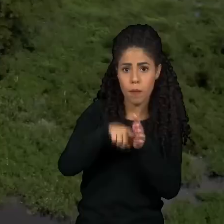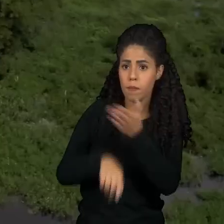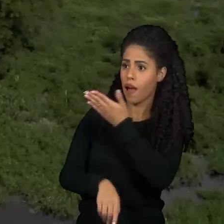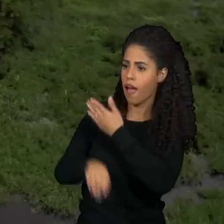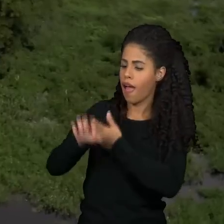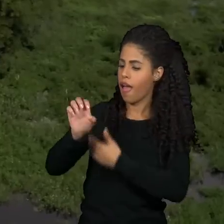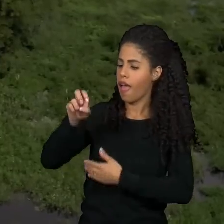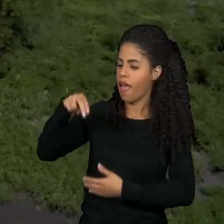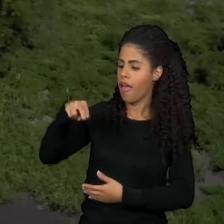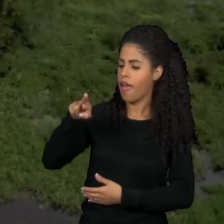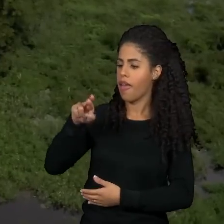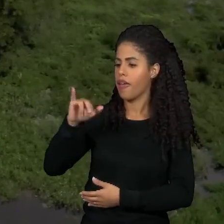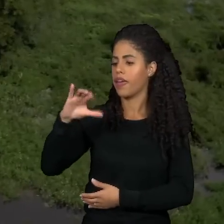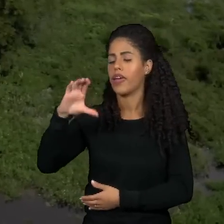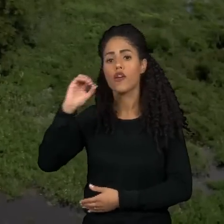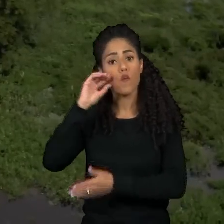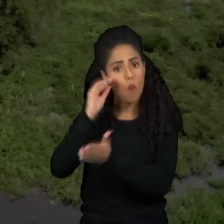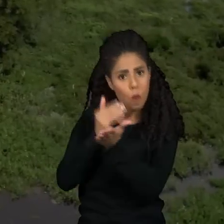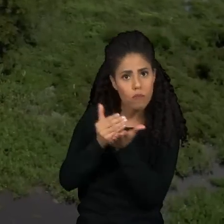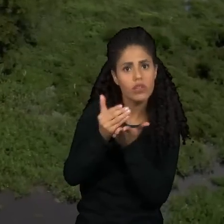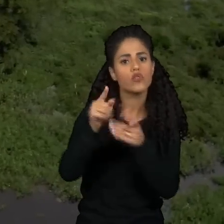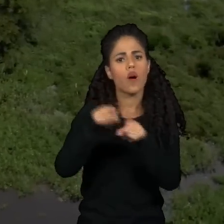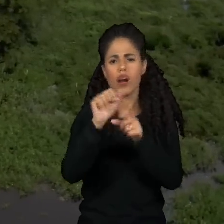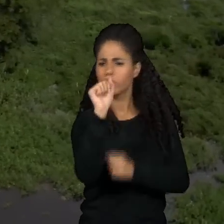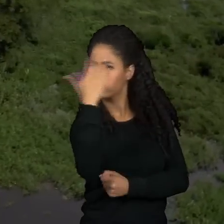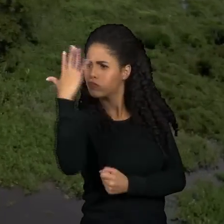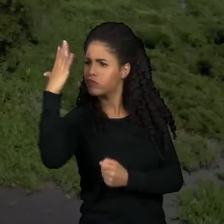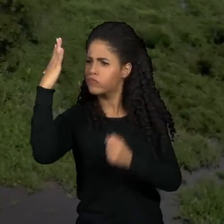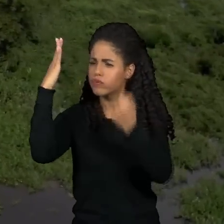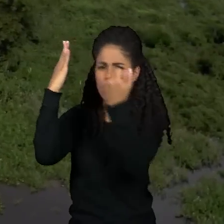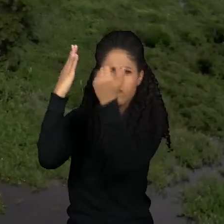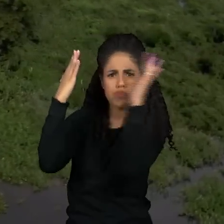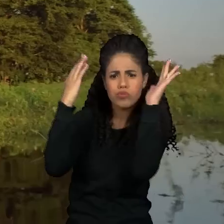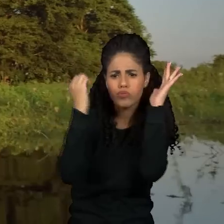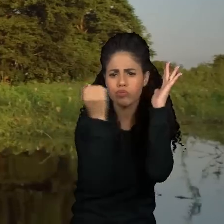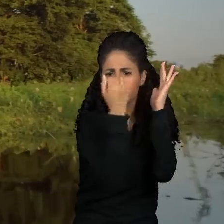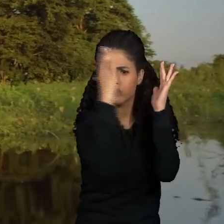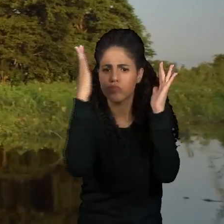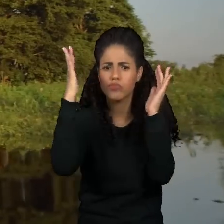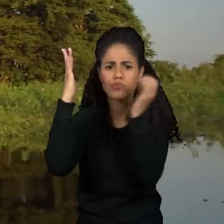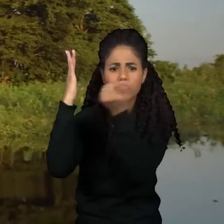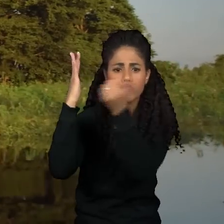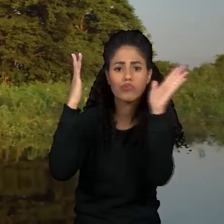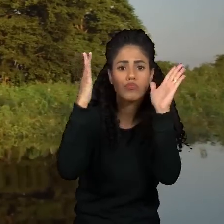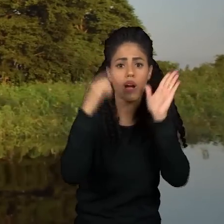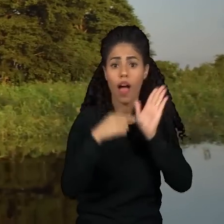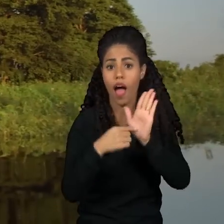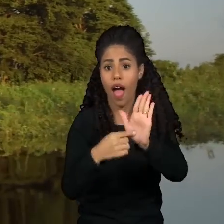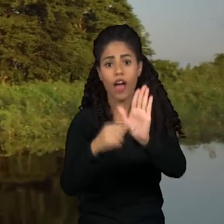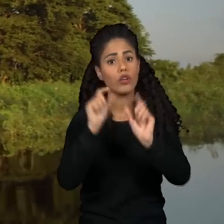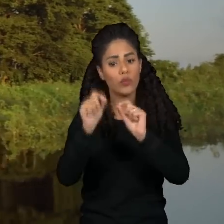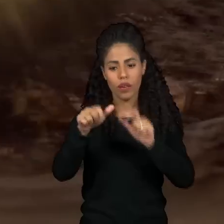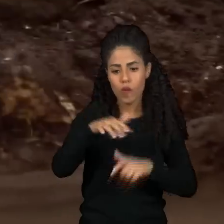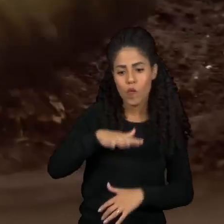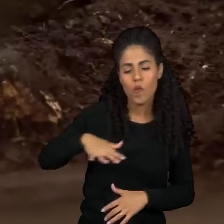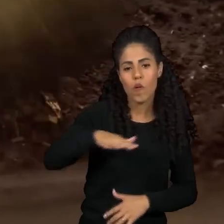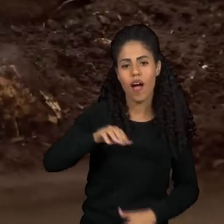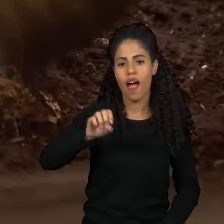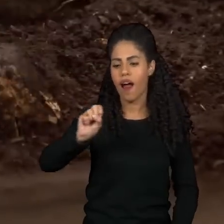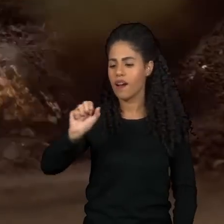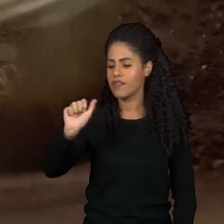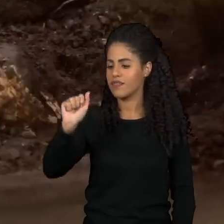Miller. A ilha de rio coberta de mata é, na verdade, um sambaqui. Comum nas regiões litorâneas, é